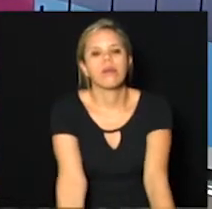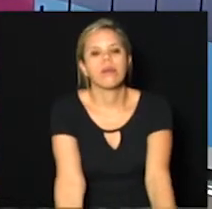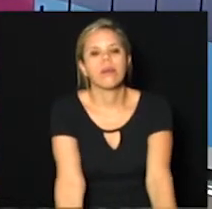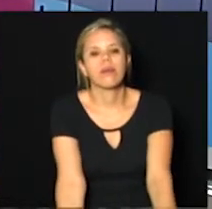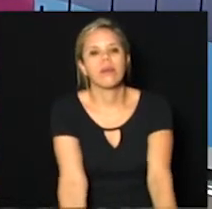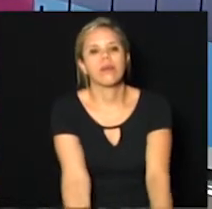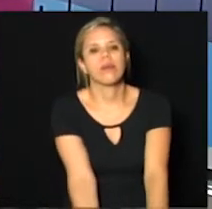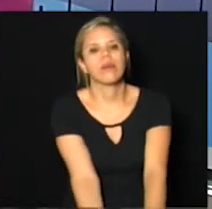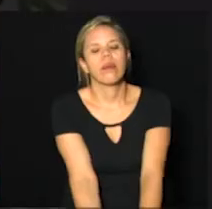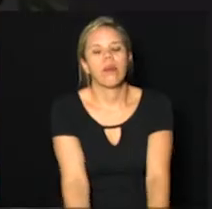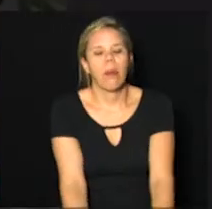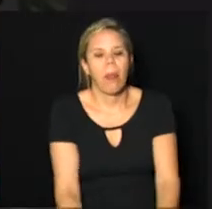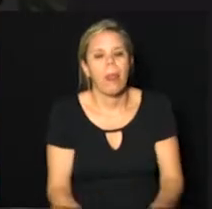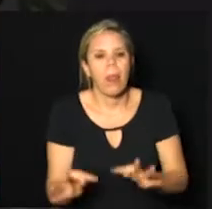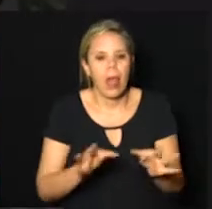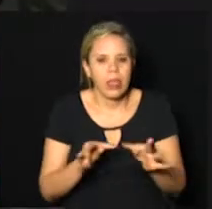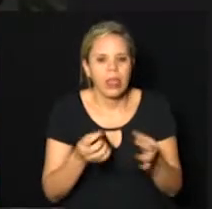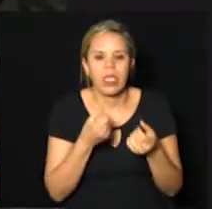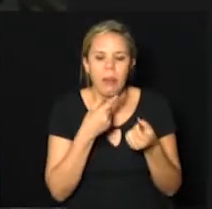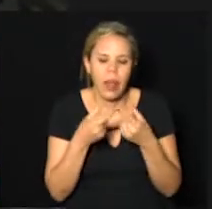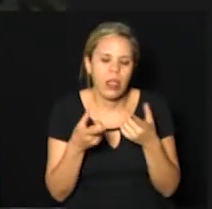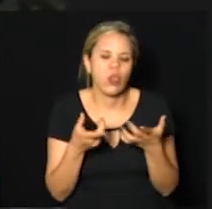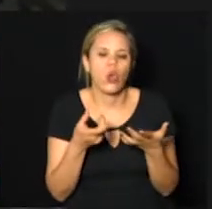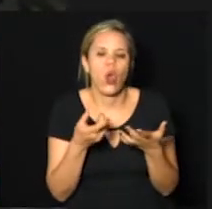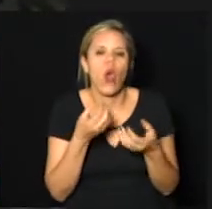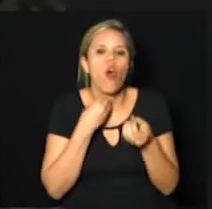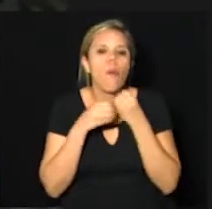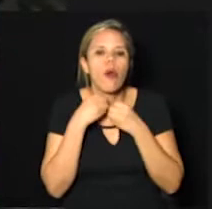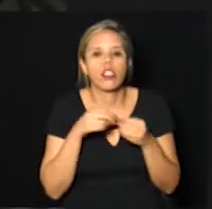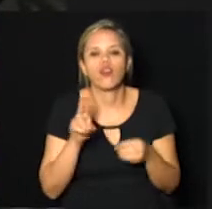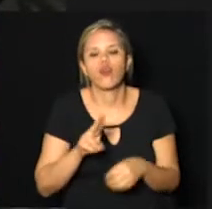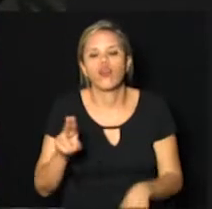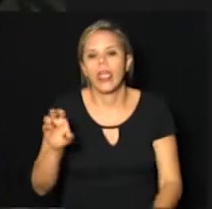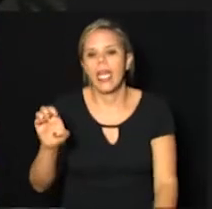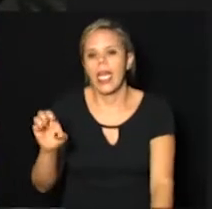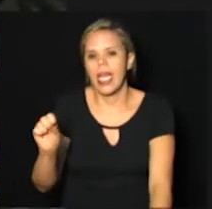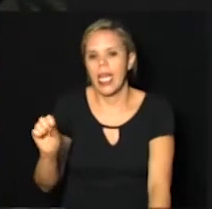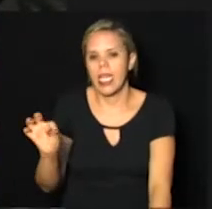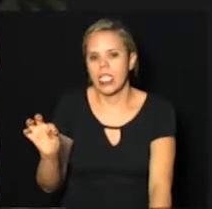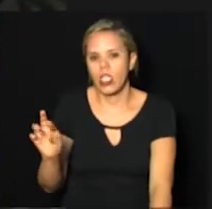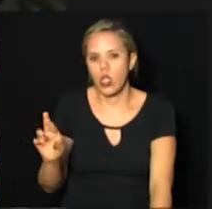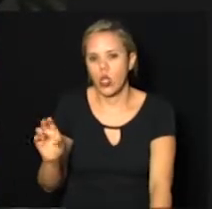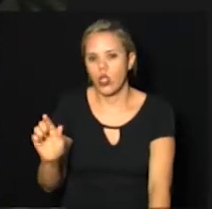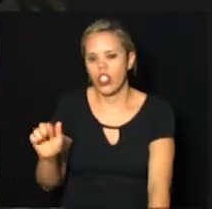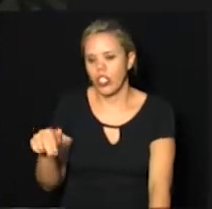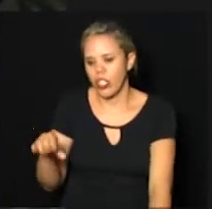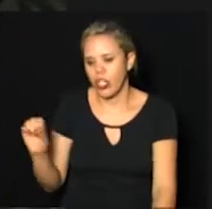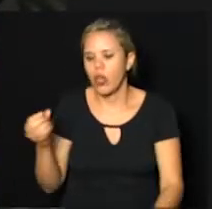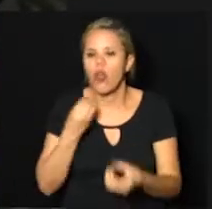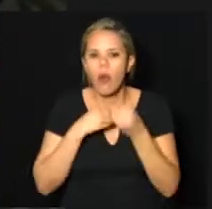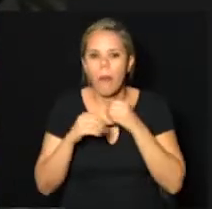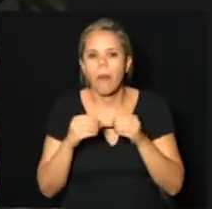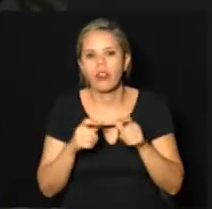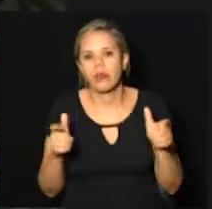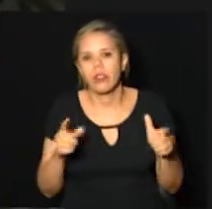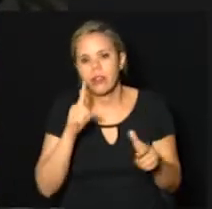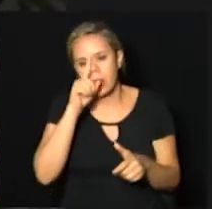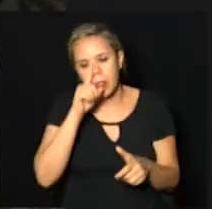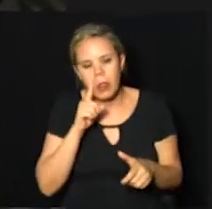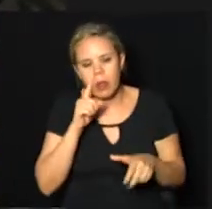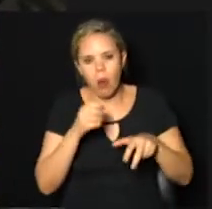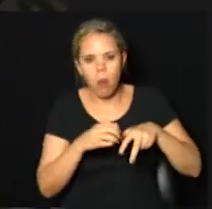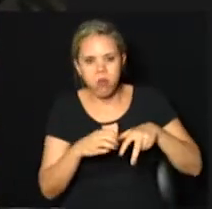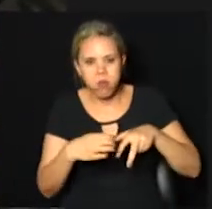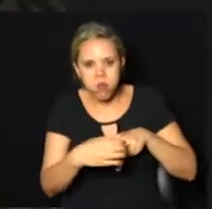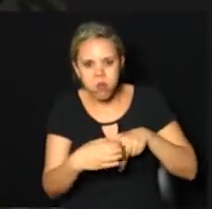Então, a terapia hormonal, como a gente usa o estrogênio é um hormônio que ele pode aumentar o risco, por exemplo, de